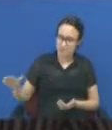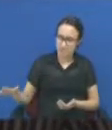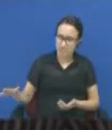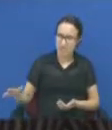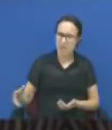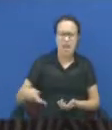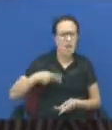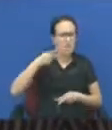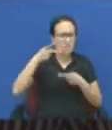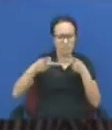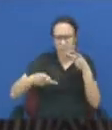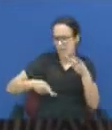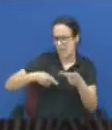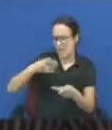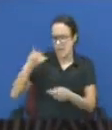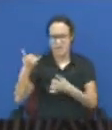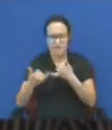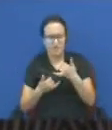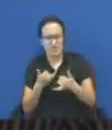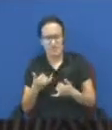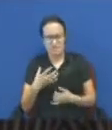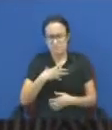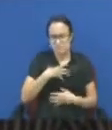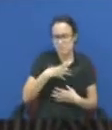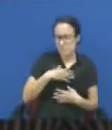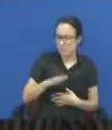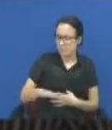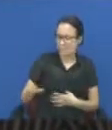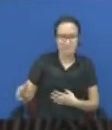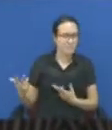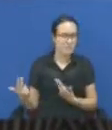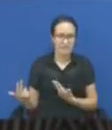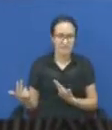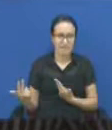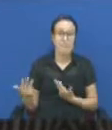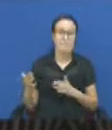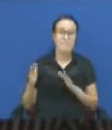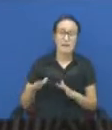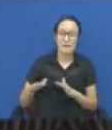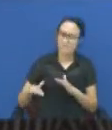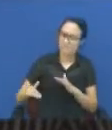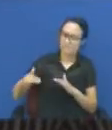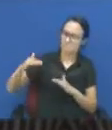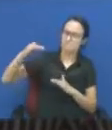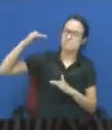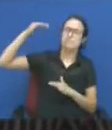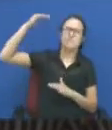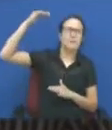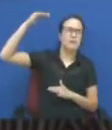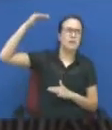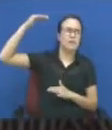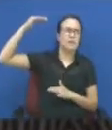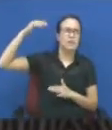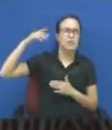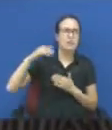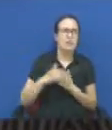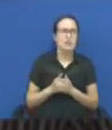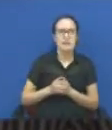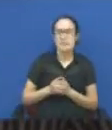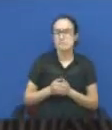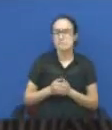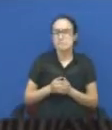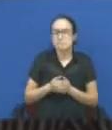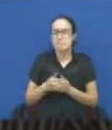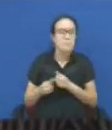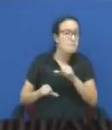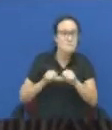e discorria como menino. Mas logo que cheguei a grande, a ser homem, acabei com as coisas de menino. Então, acho